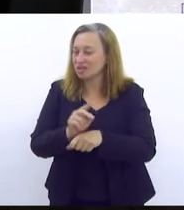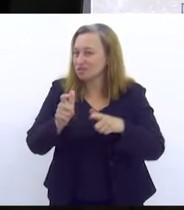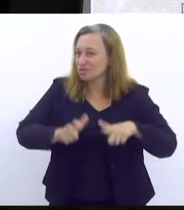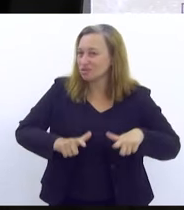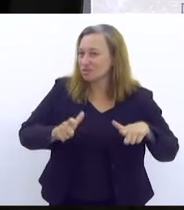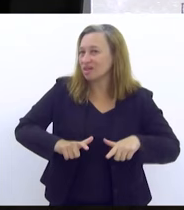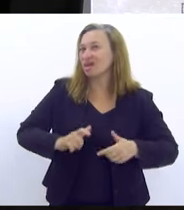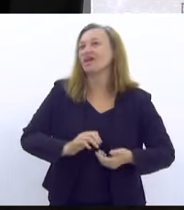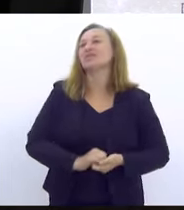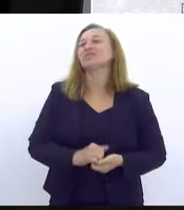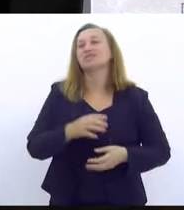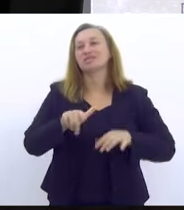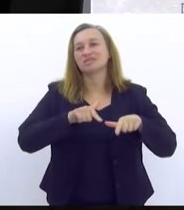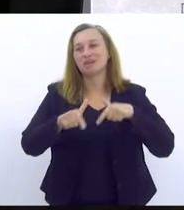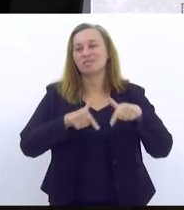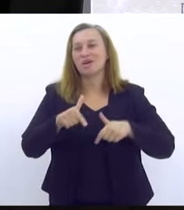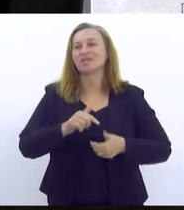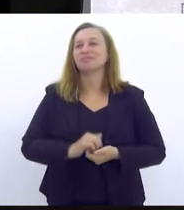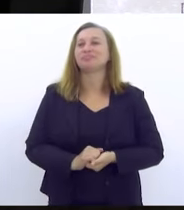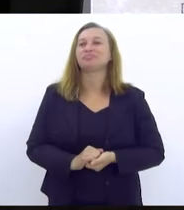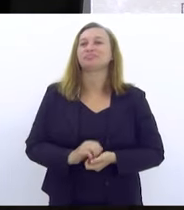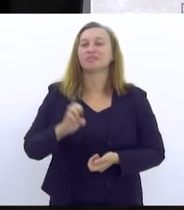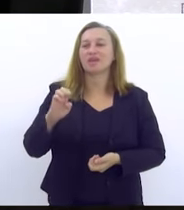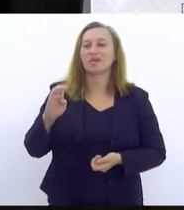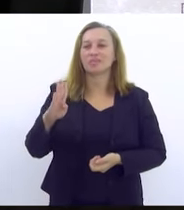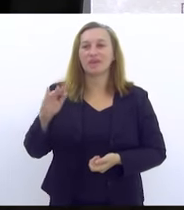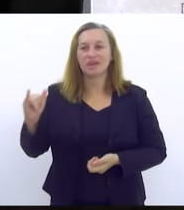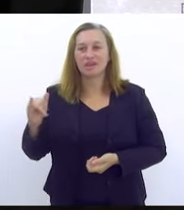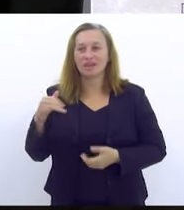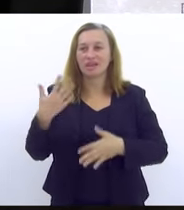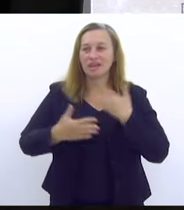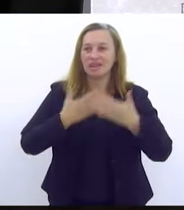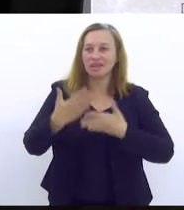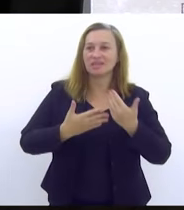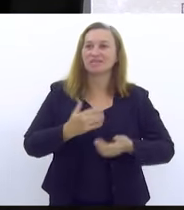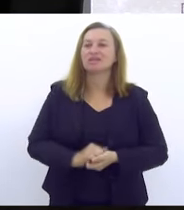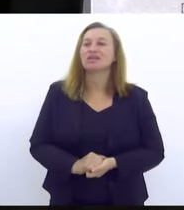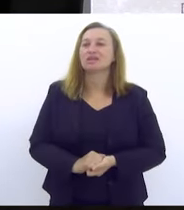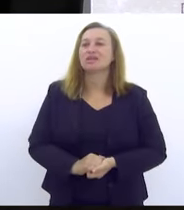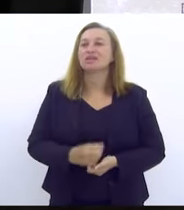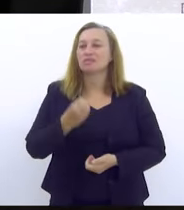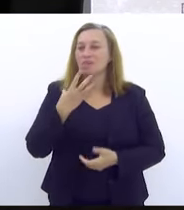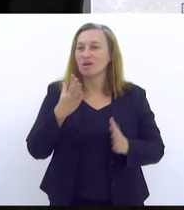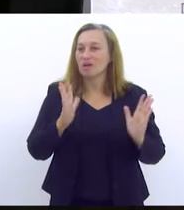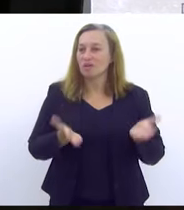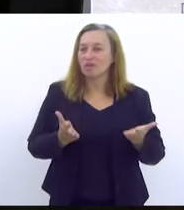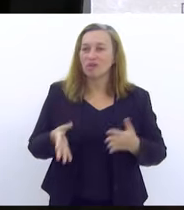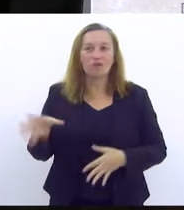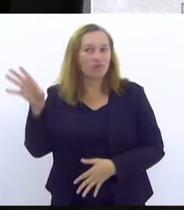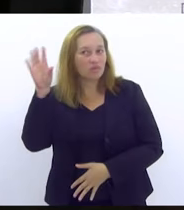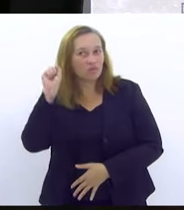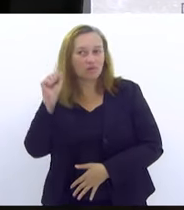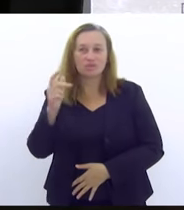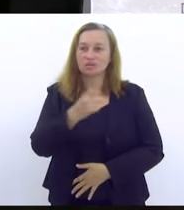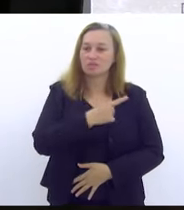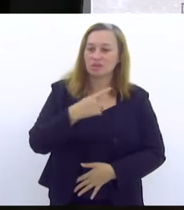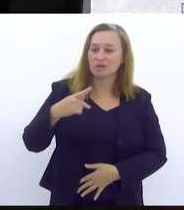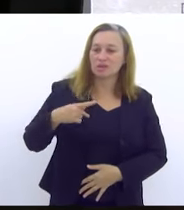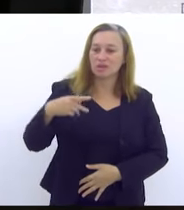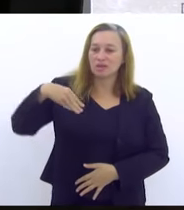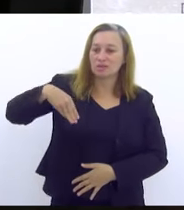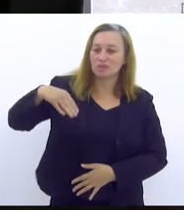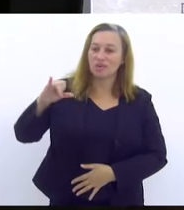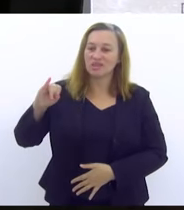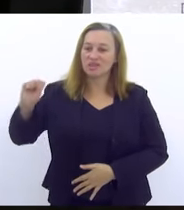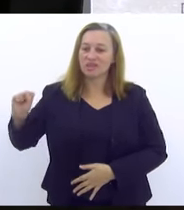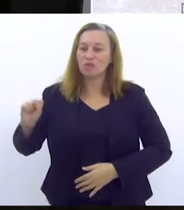nos ajudando no trabalho da EBI. É prazeroso. Bom, agora nós ouviremos o nosso querido pastor